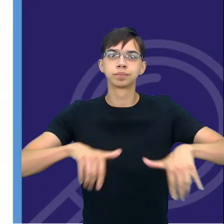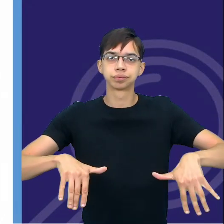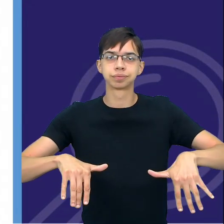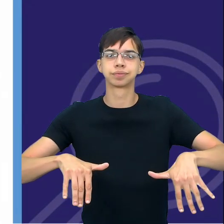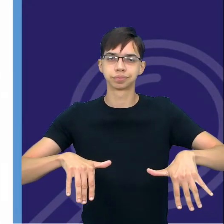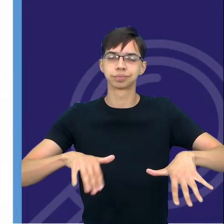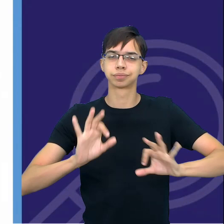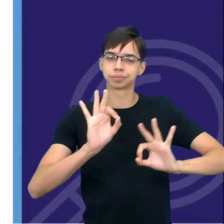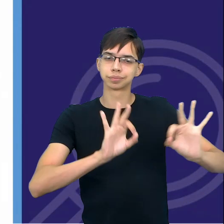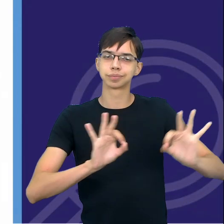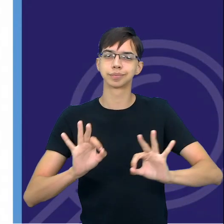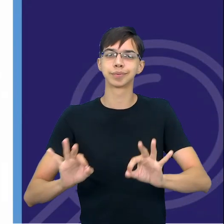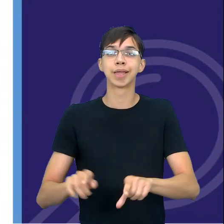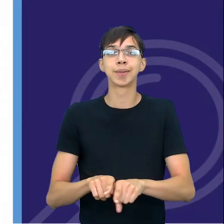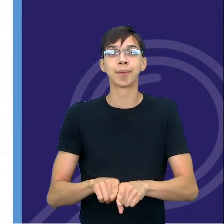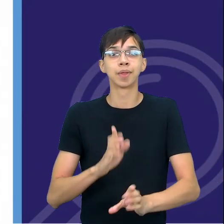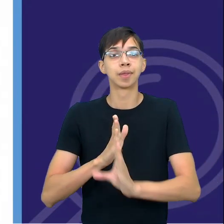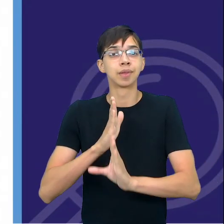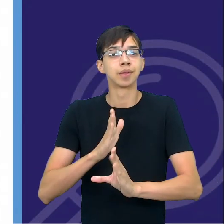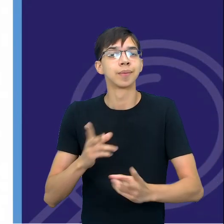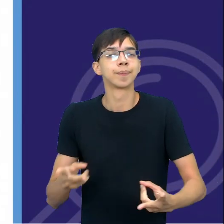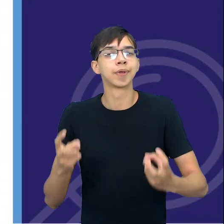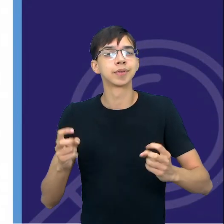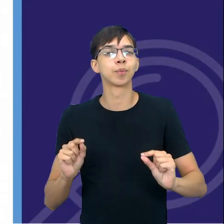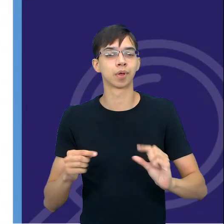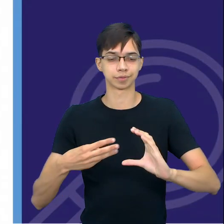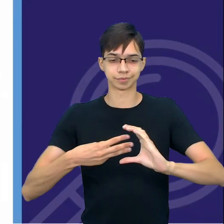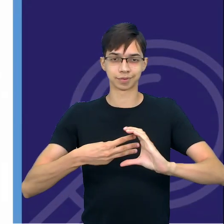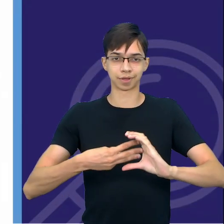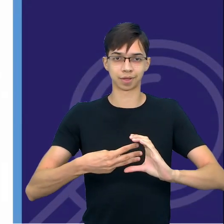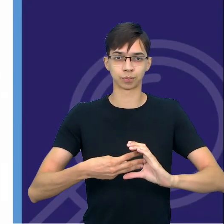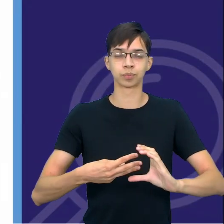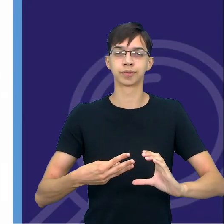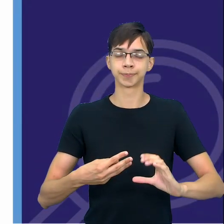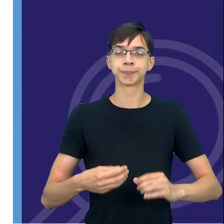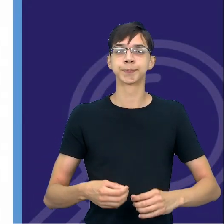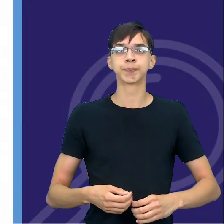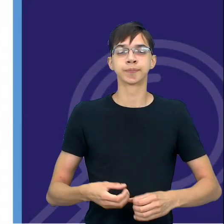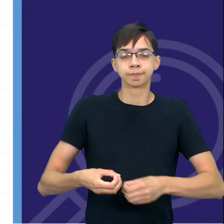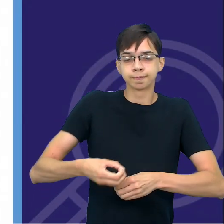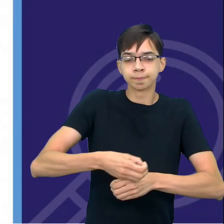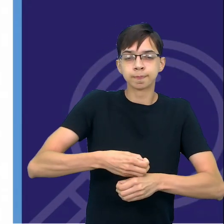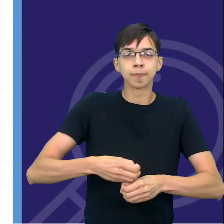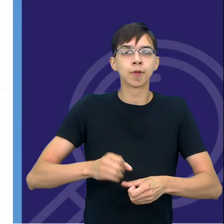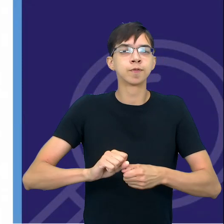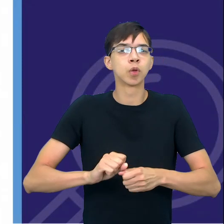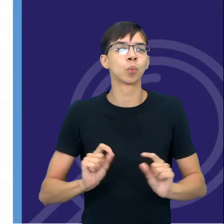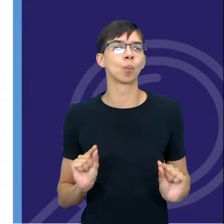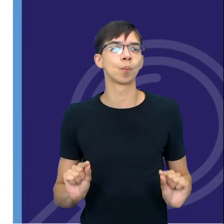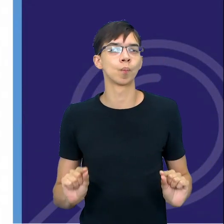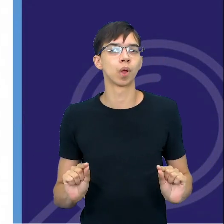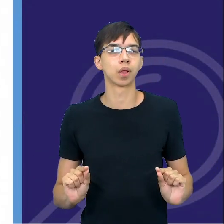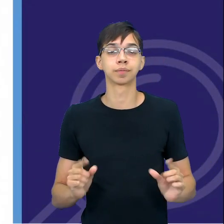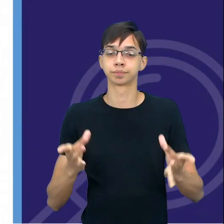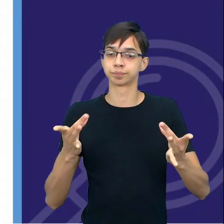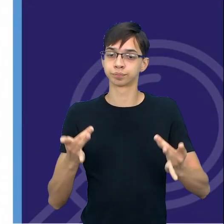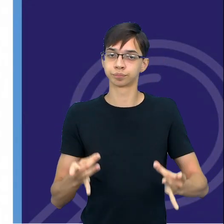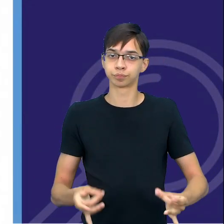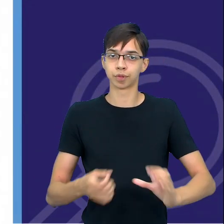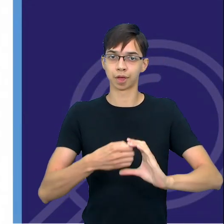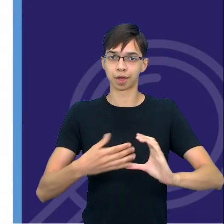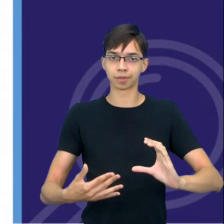que compõem a célula, bem como as suas funções, e relacionar essas funções vitais das células aos seus